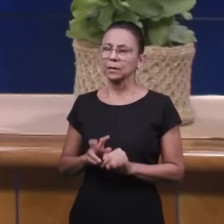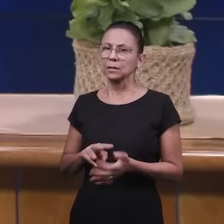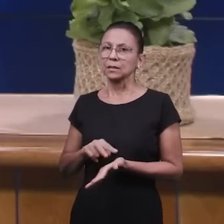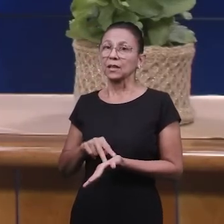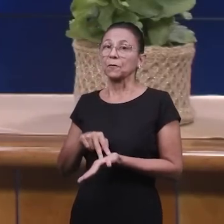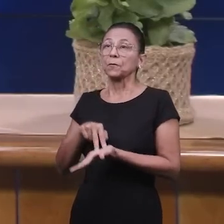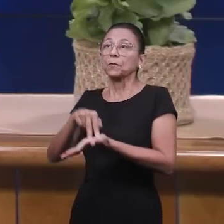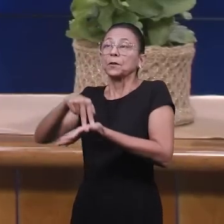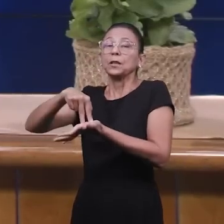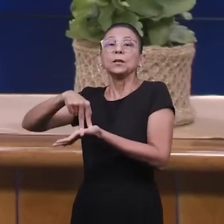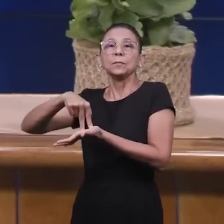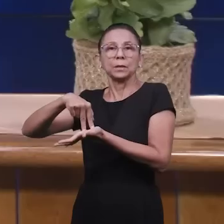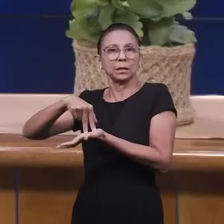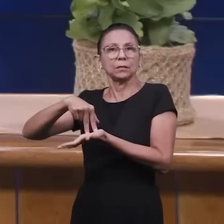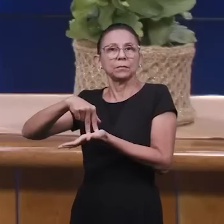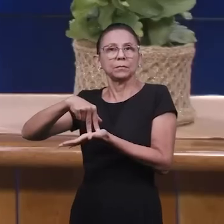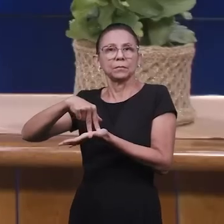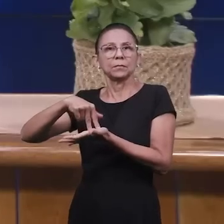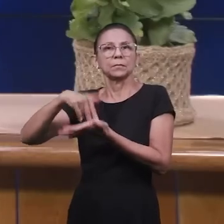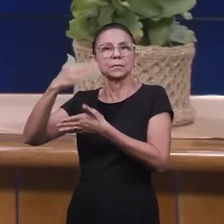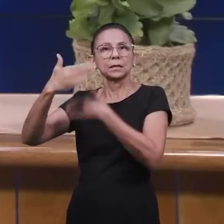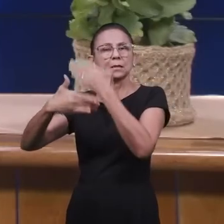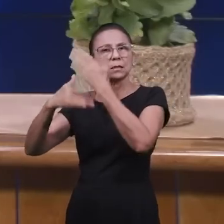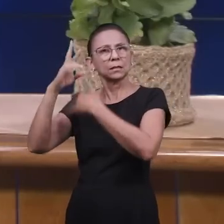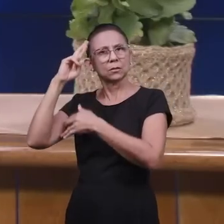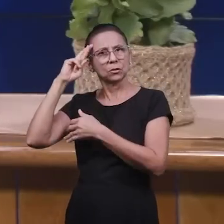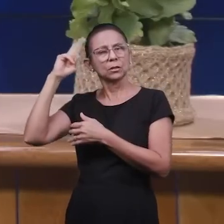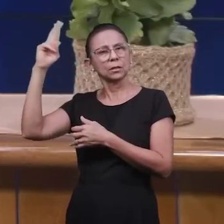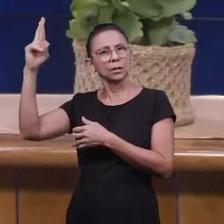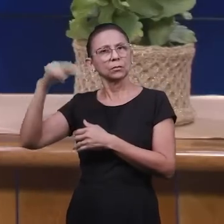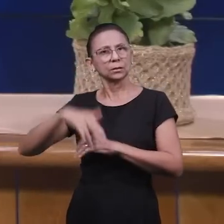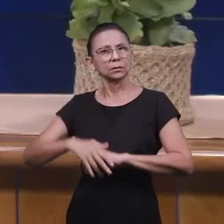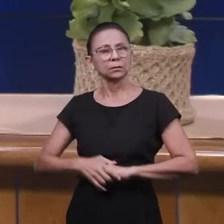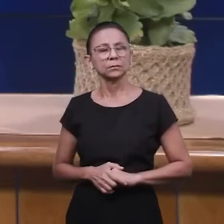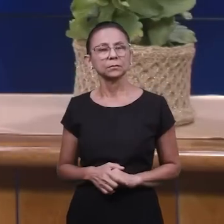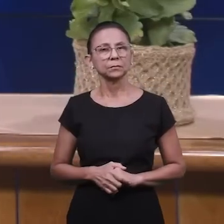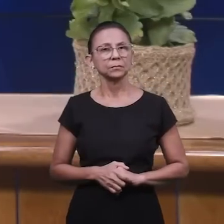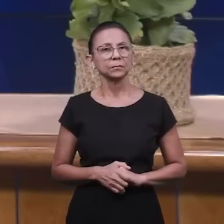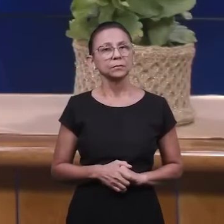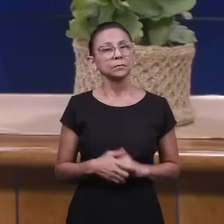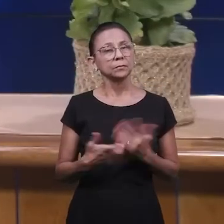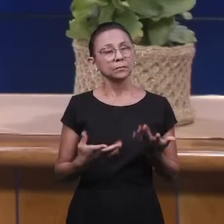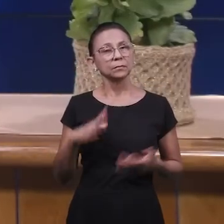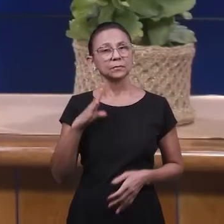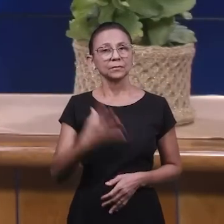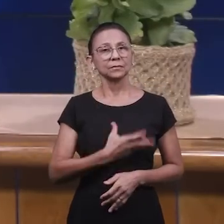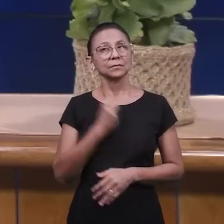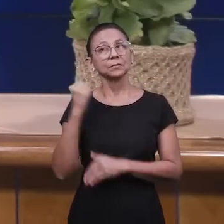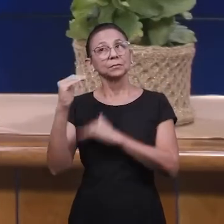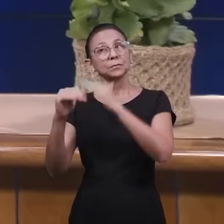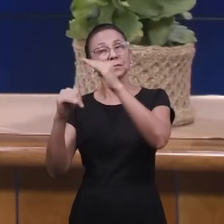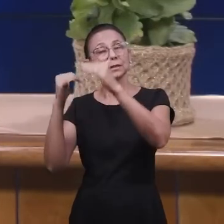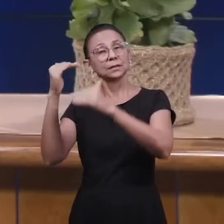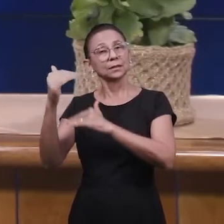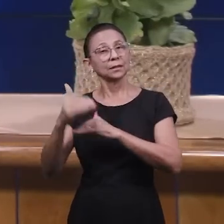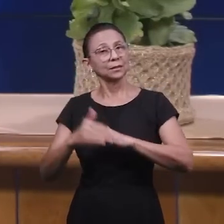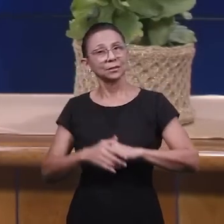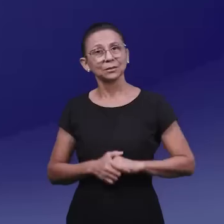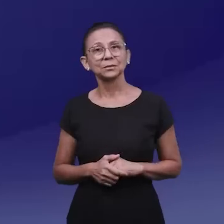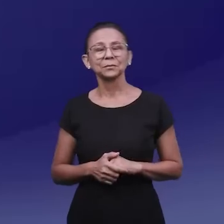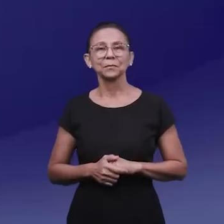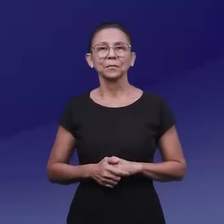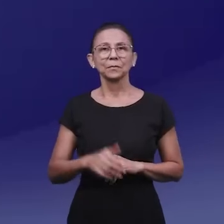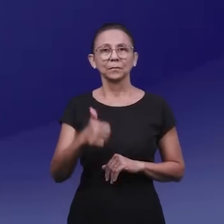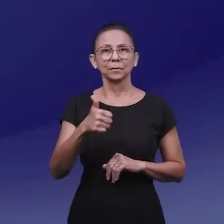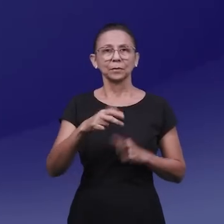obediência e aspersão do sangue de Jesus Cristo. Então, eu queria que os irmãos observassem, você que nos assiste, que